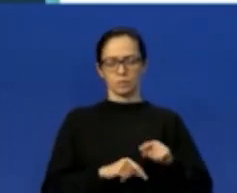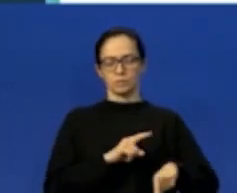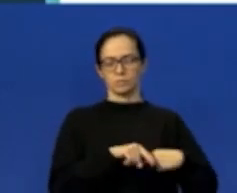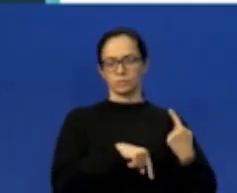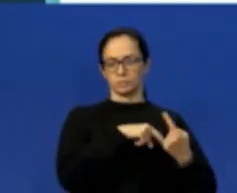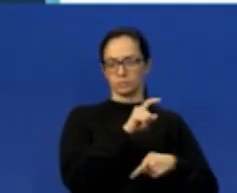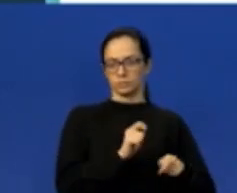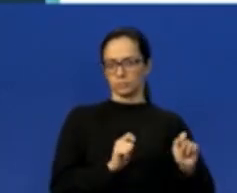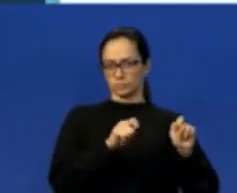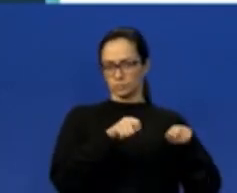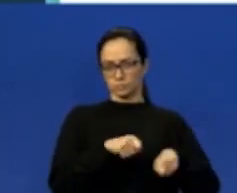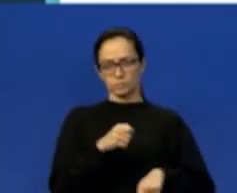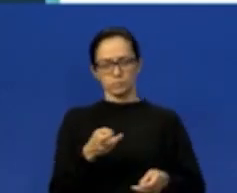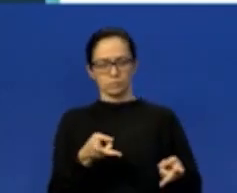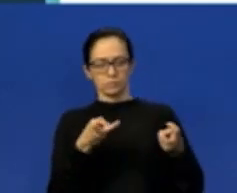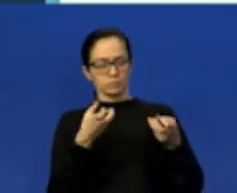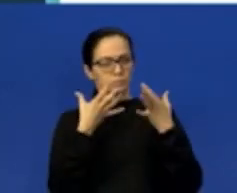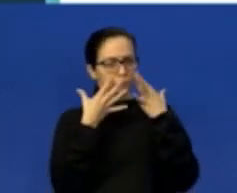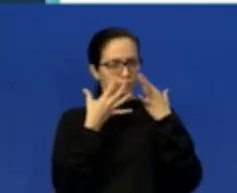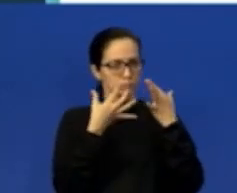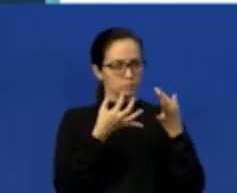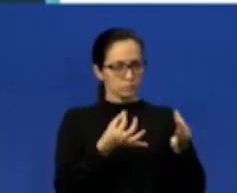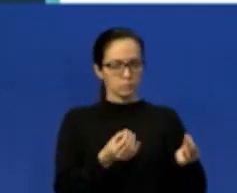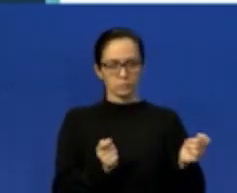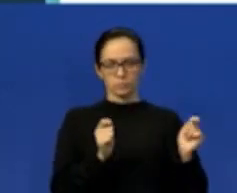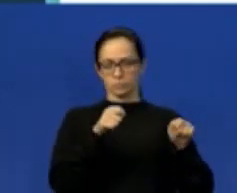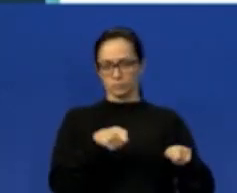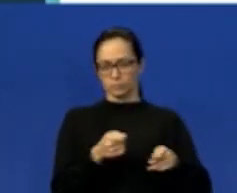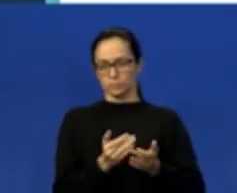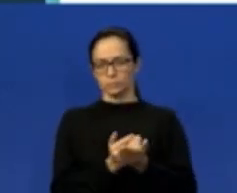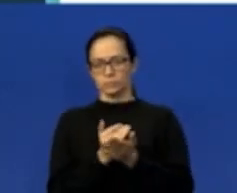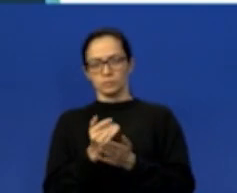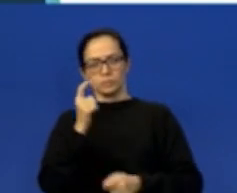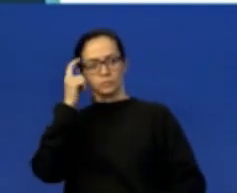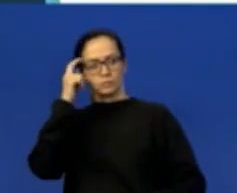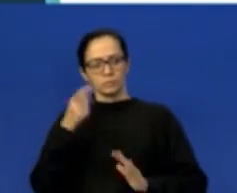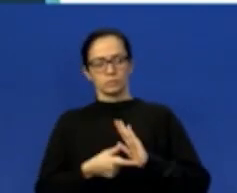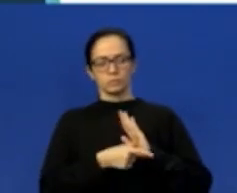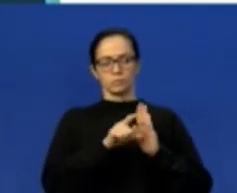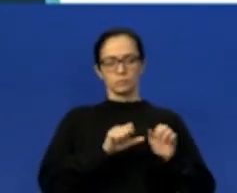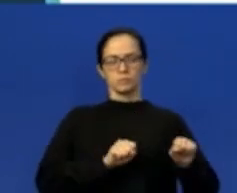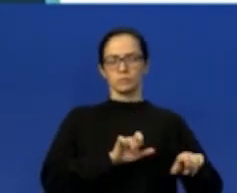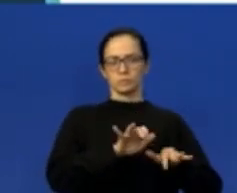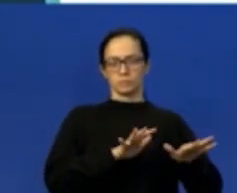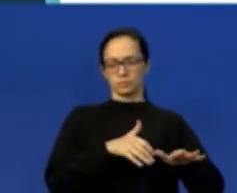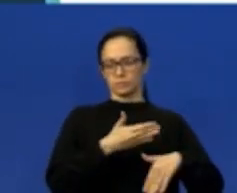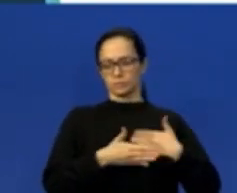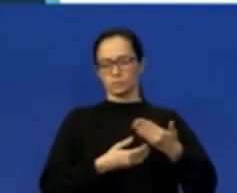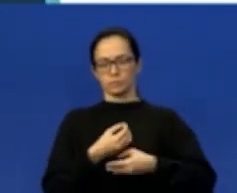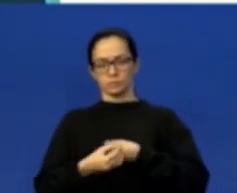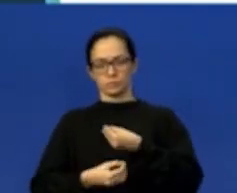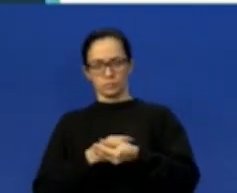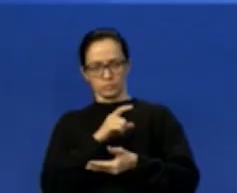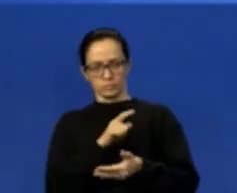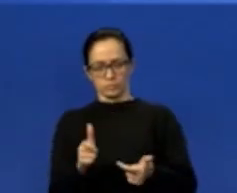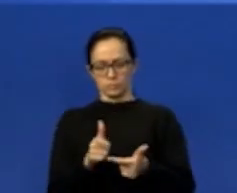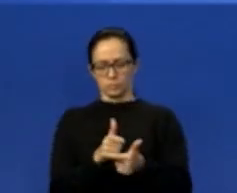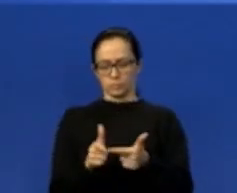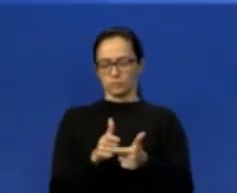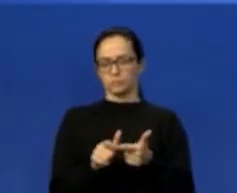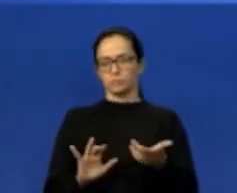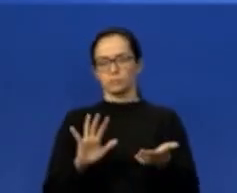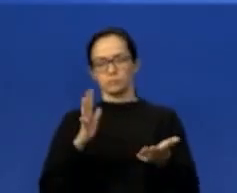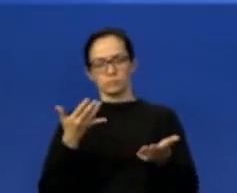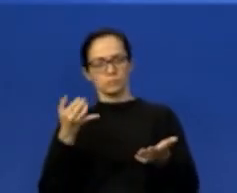raciocínio, aumenta a sua concentração, ele começa a antecipar movimentos e evitar problemas, né, aumenta a sua